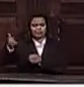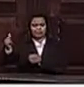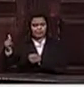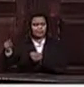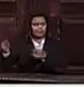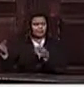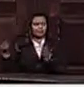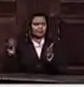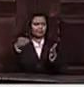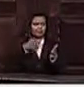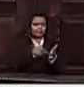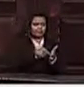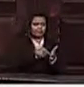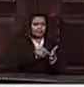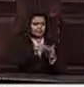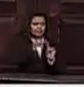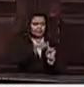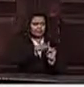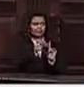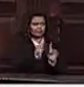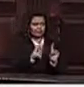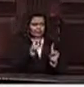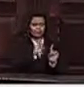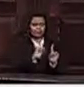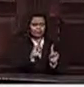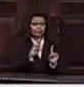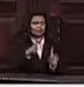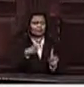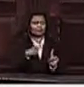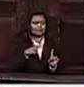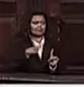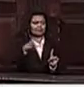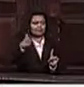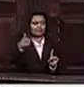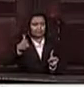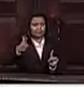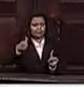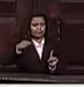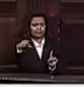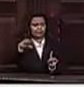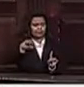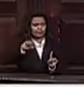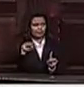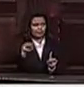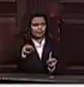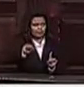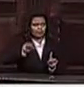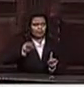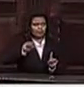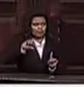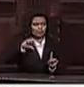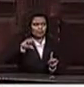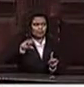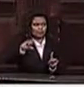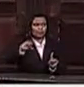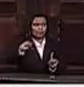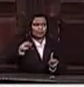áreas. Este ano, nesse período correspondente a janeiro e julho, nós tivemos